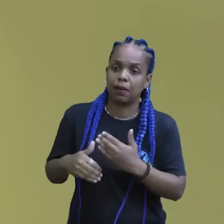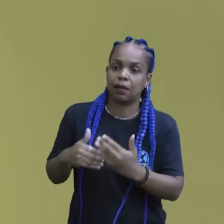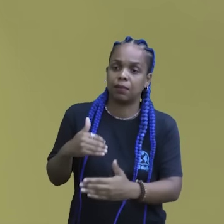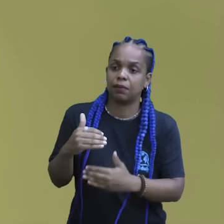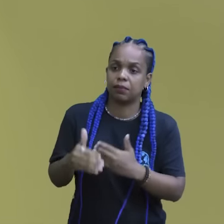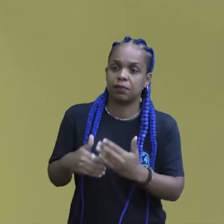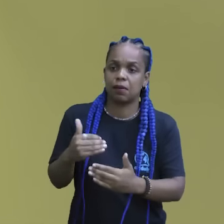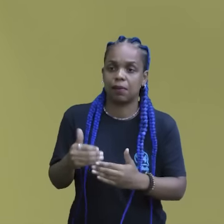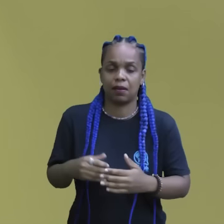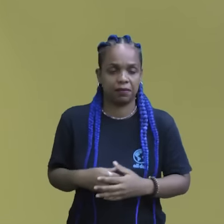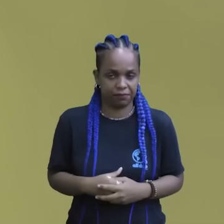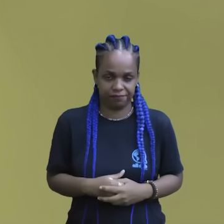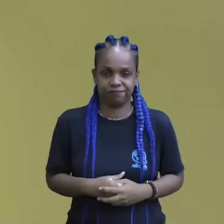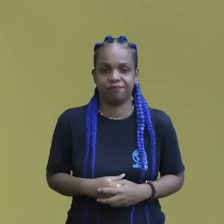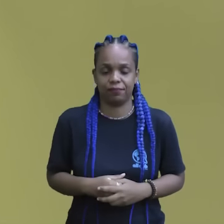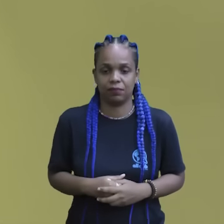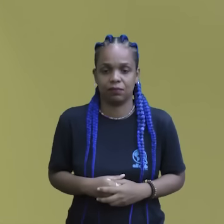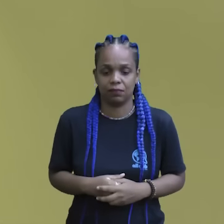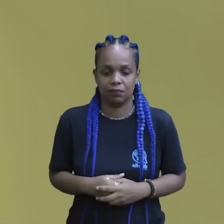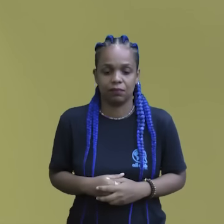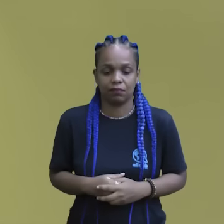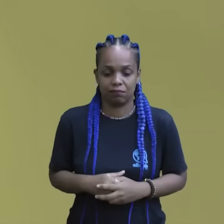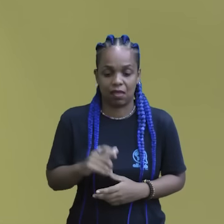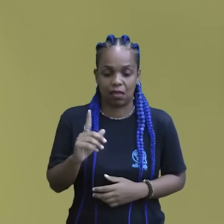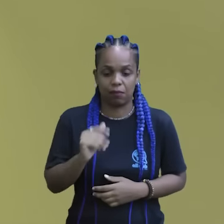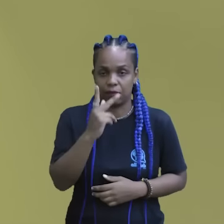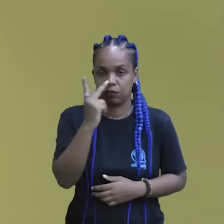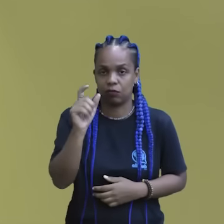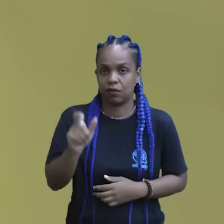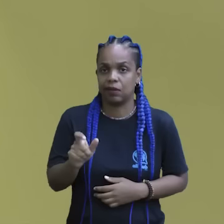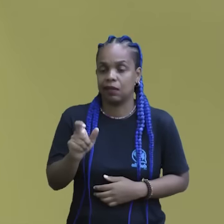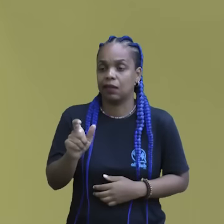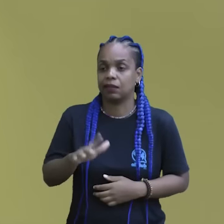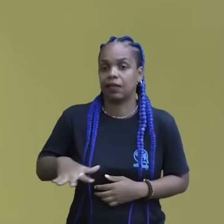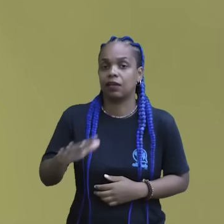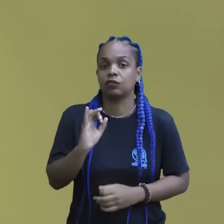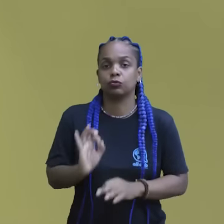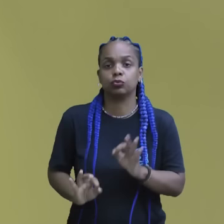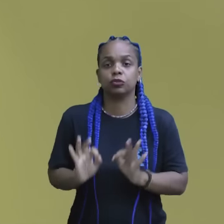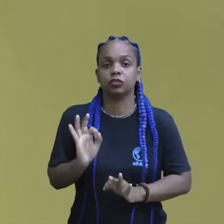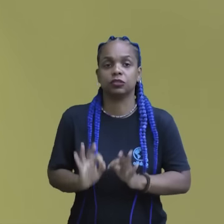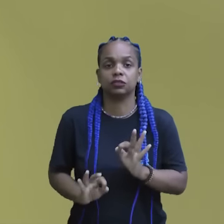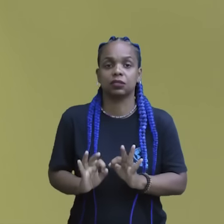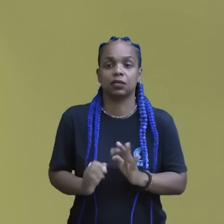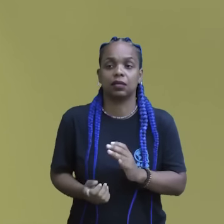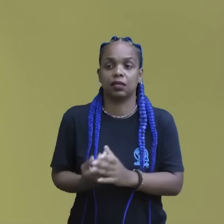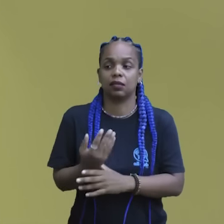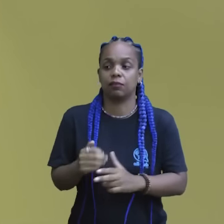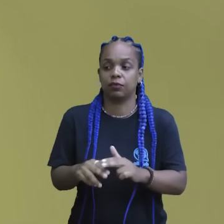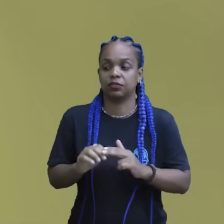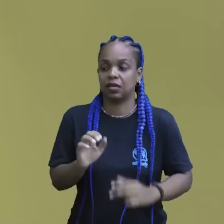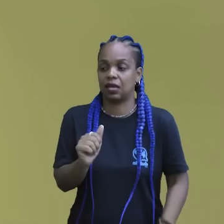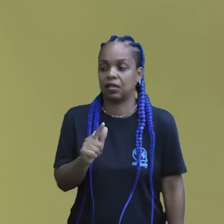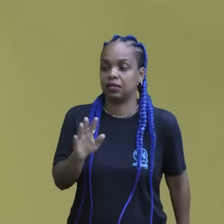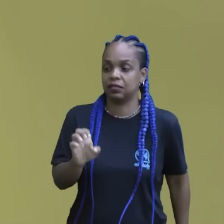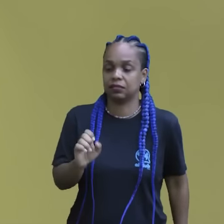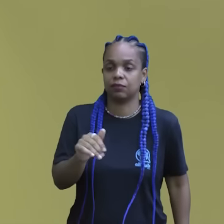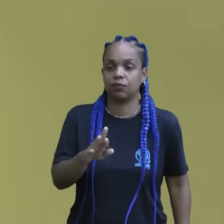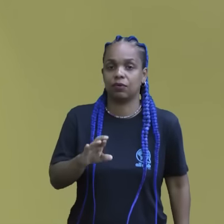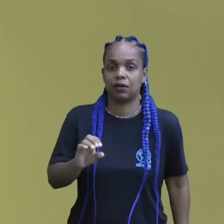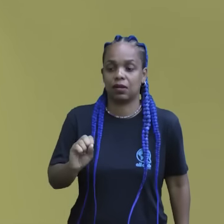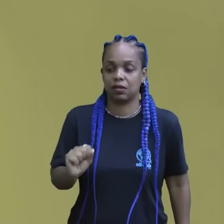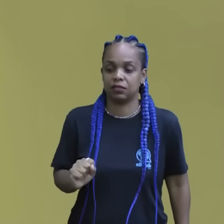Evaristo de Moraes para liberar um assassino da noiva. E ele fala, né, não as matem, não